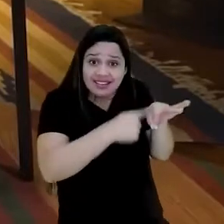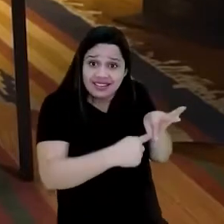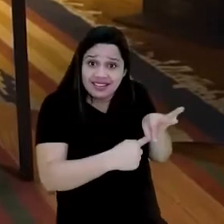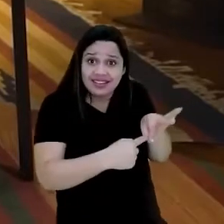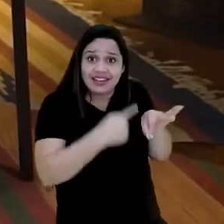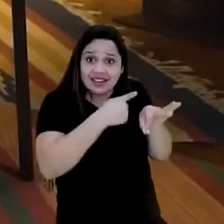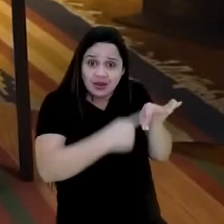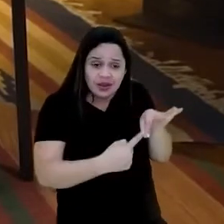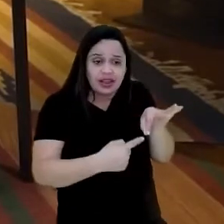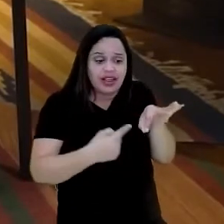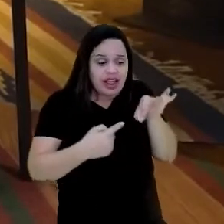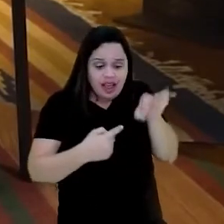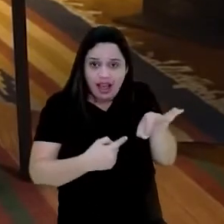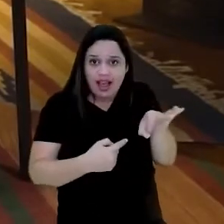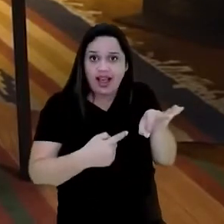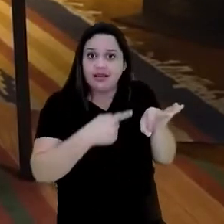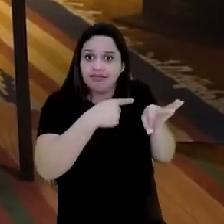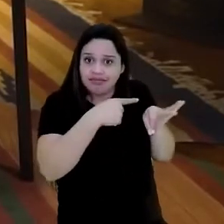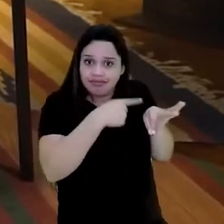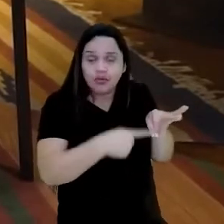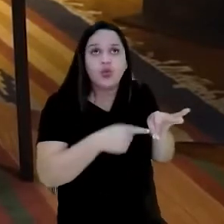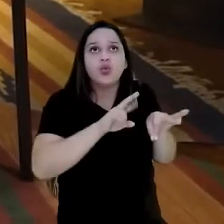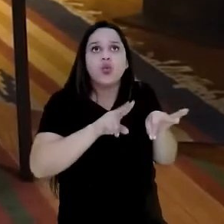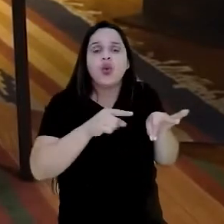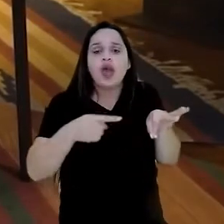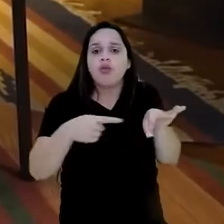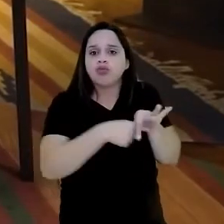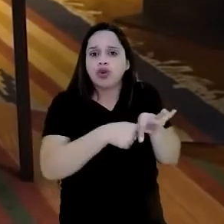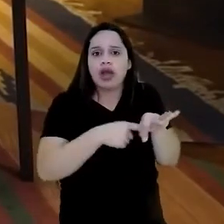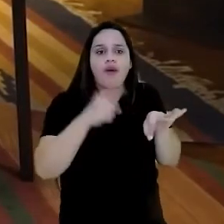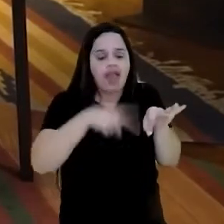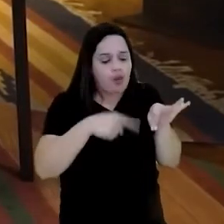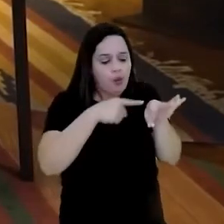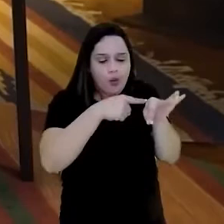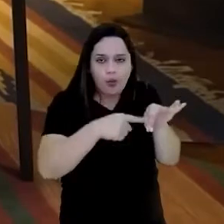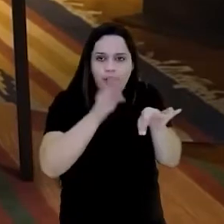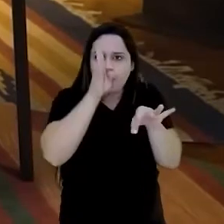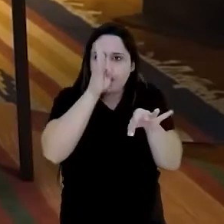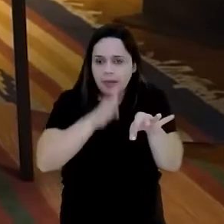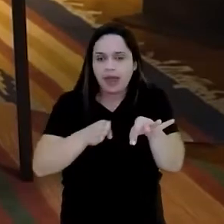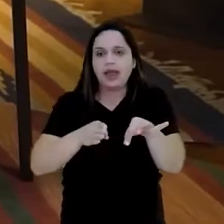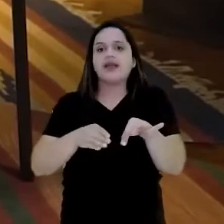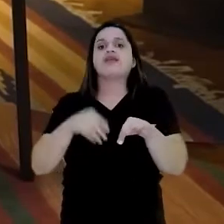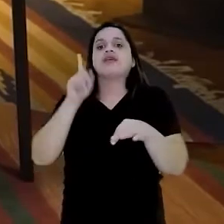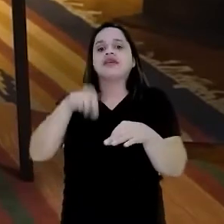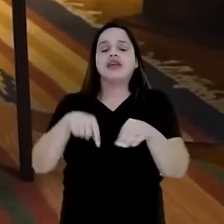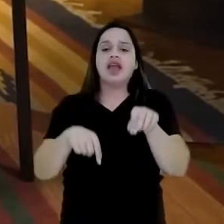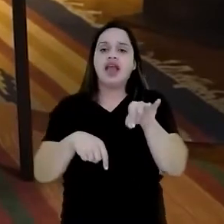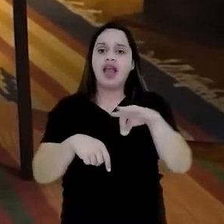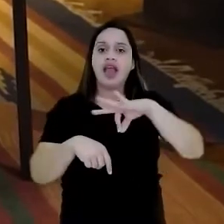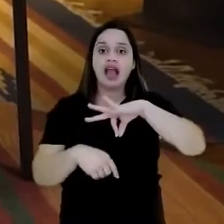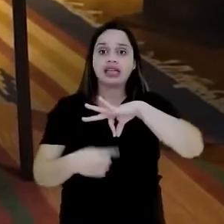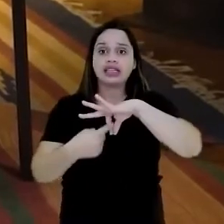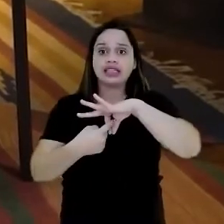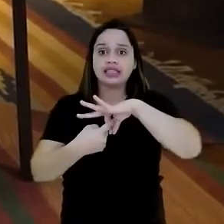é o buraco é o buraco mas é um meio que